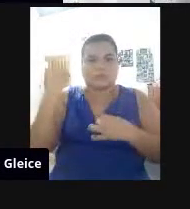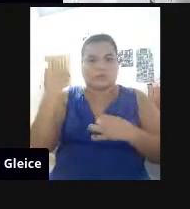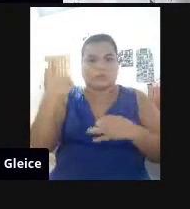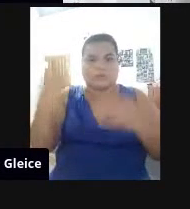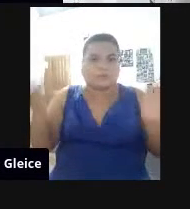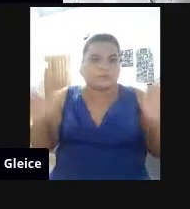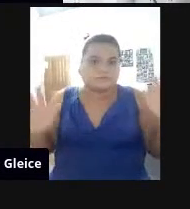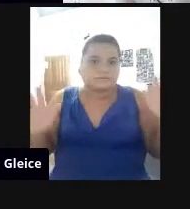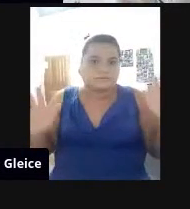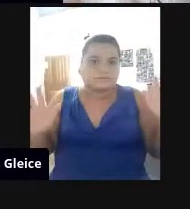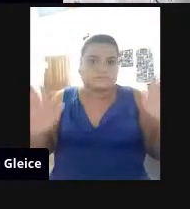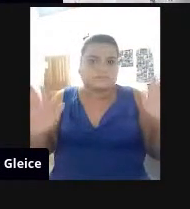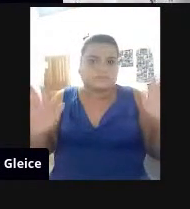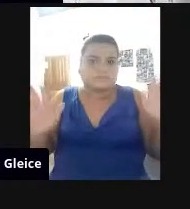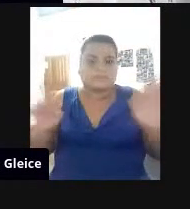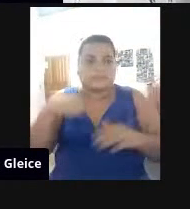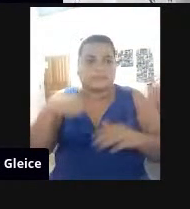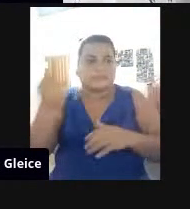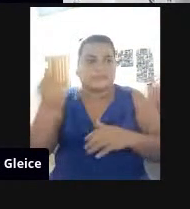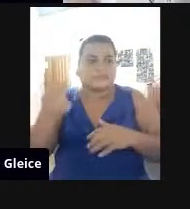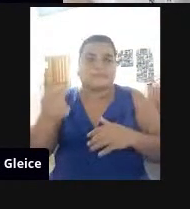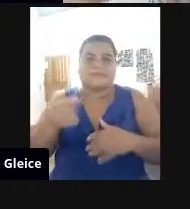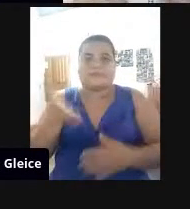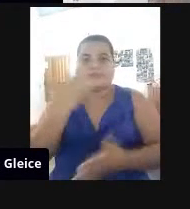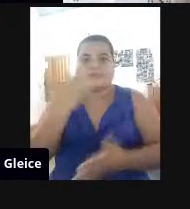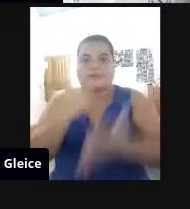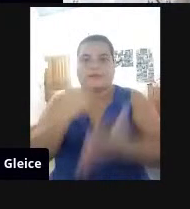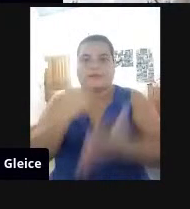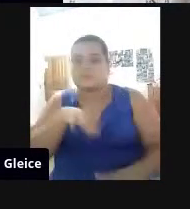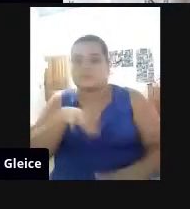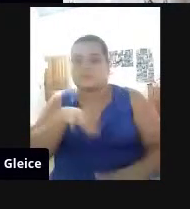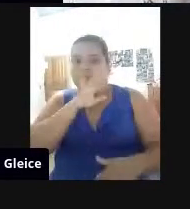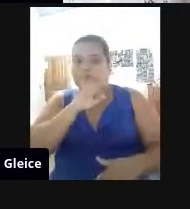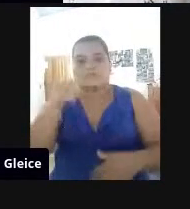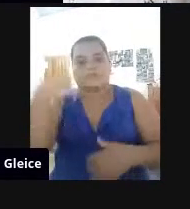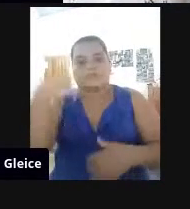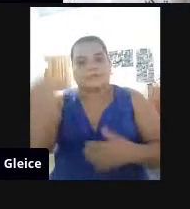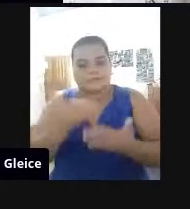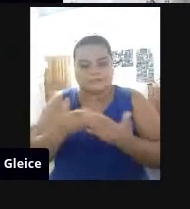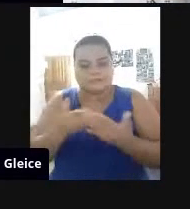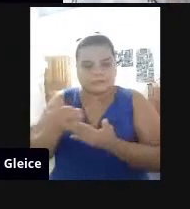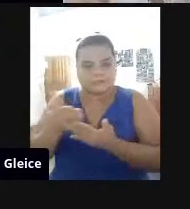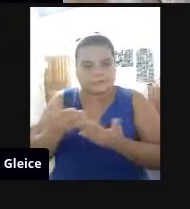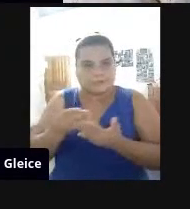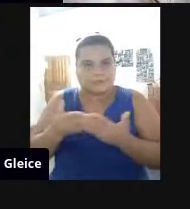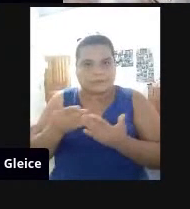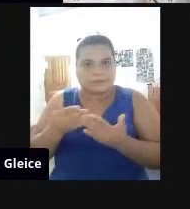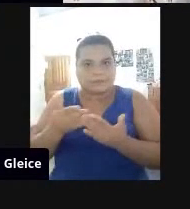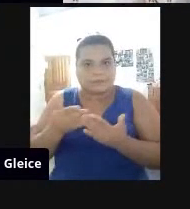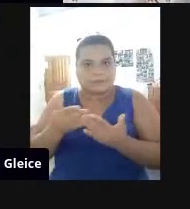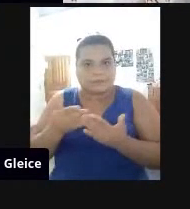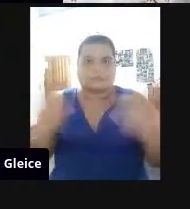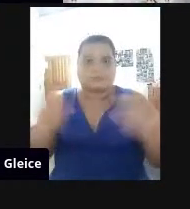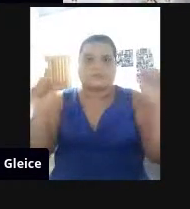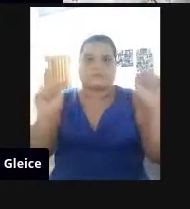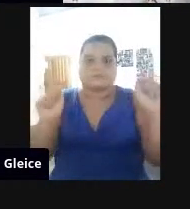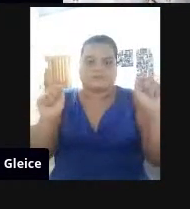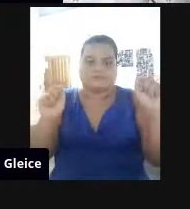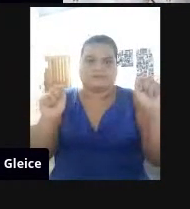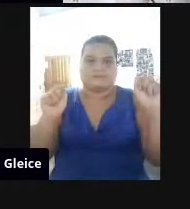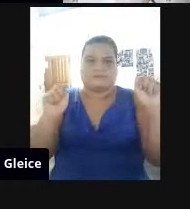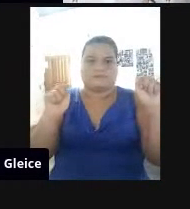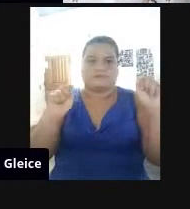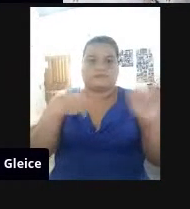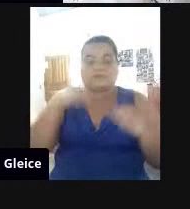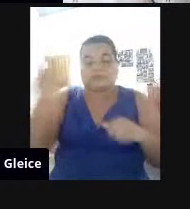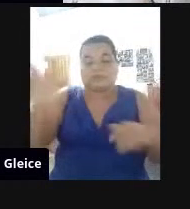tem contato com essas toxinas, a gente consegue eliminar. Quem faz isso é o intestino, outra parte, o nosso fígado, né, a